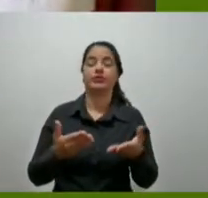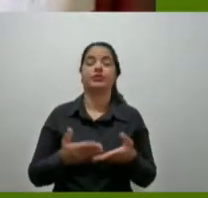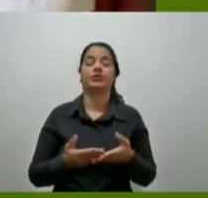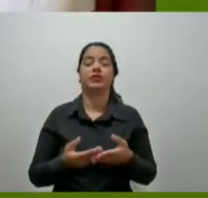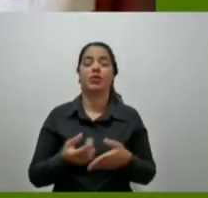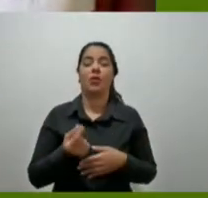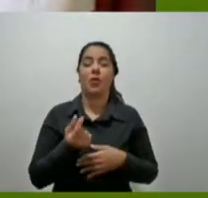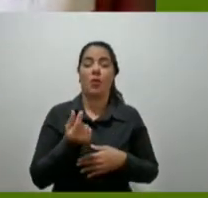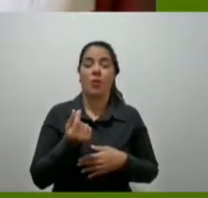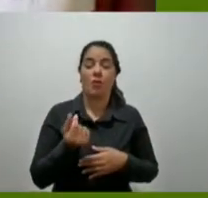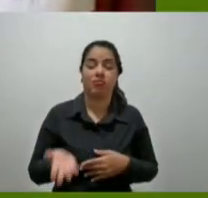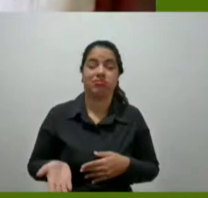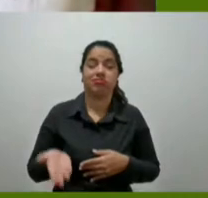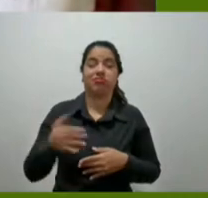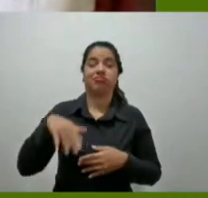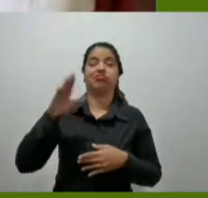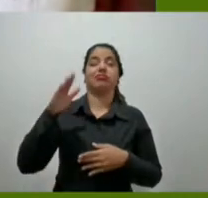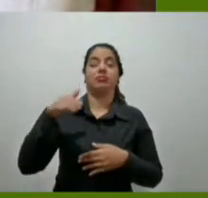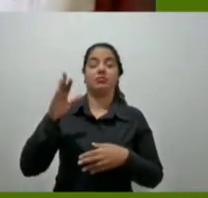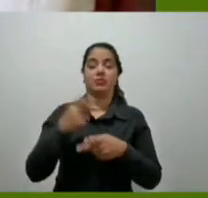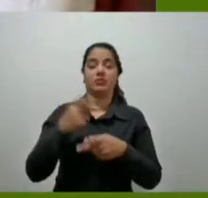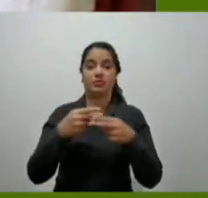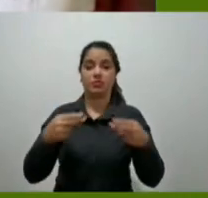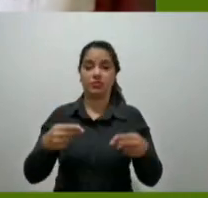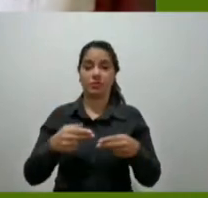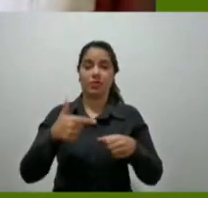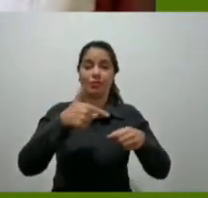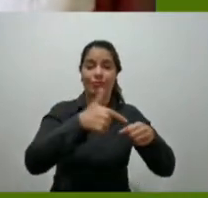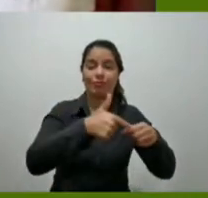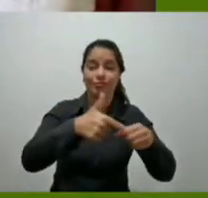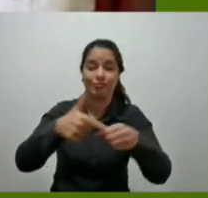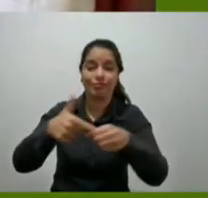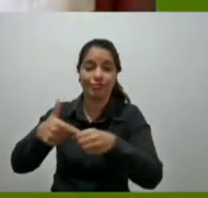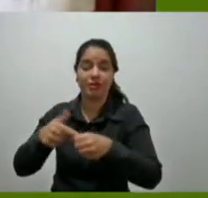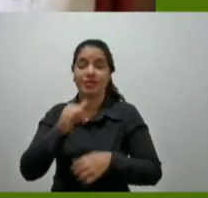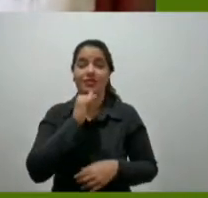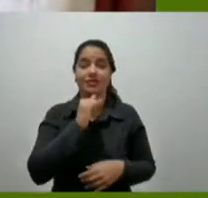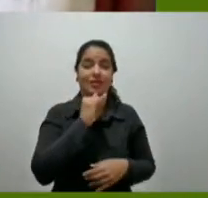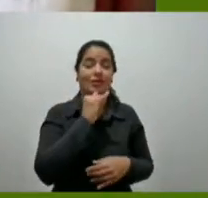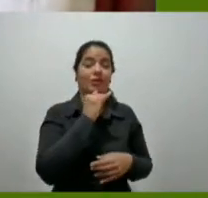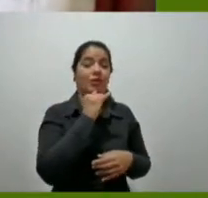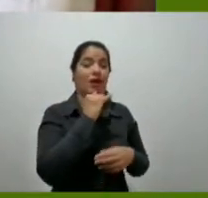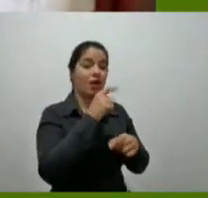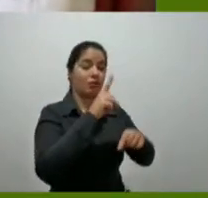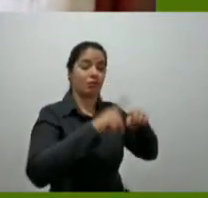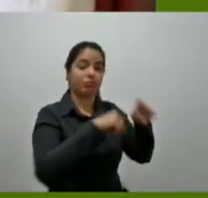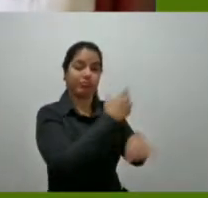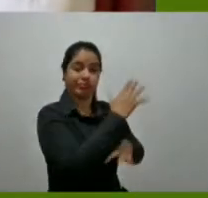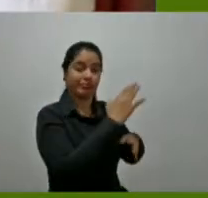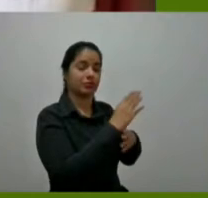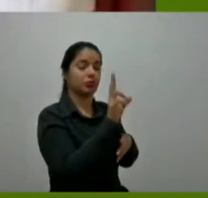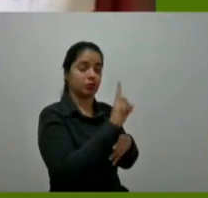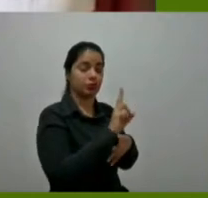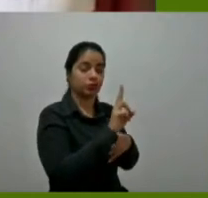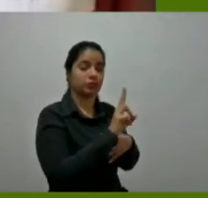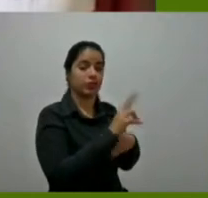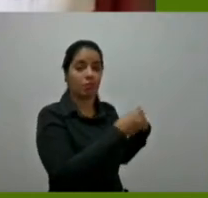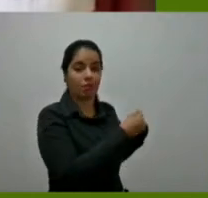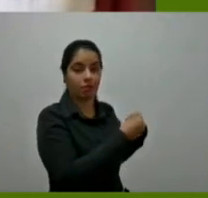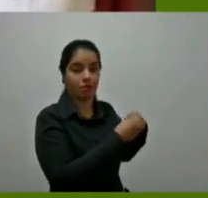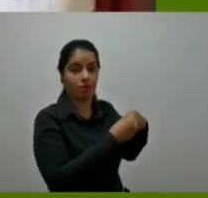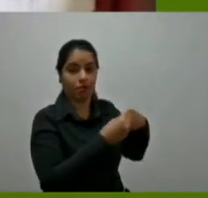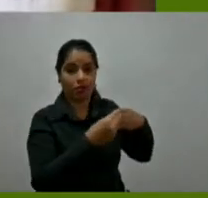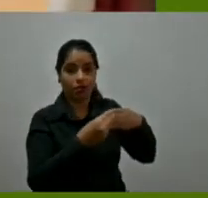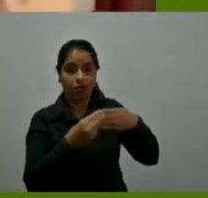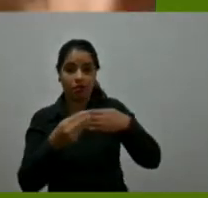pelo menos 20 dias de navegação para chegar nas comunidades, vindo de uma refinaria do Nordeste, que chega até Manaus, de